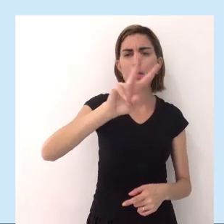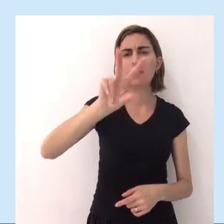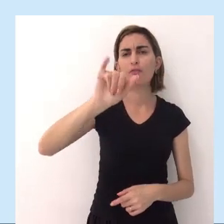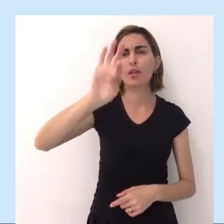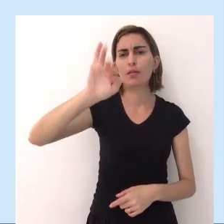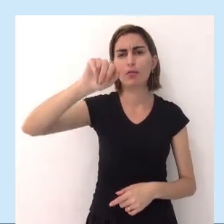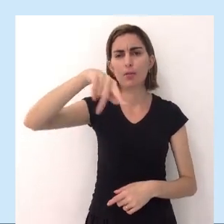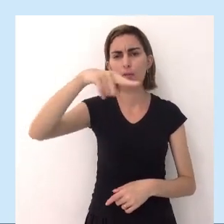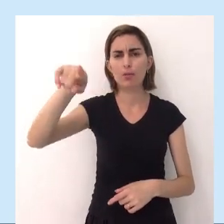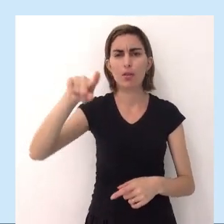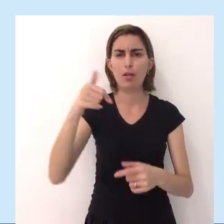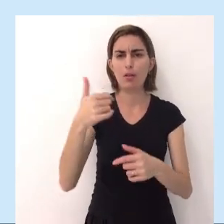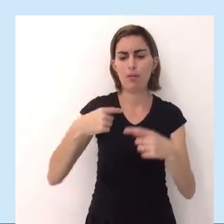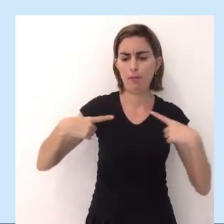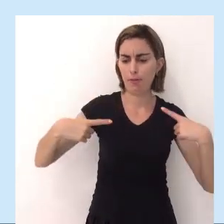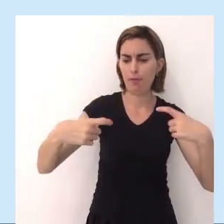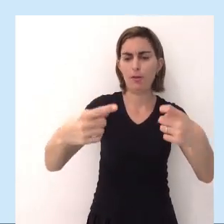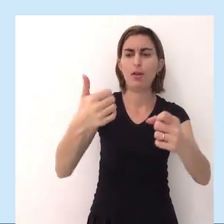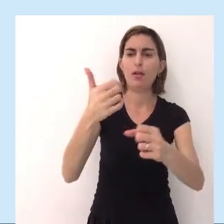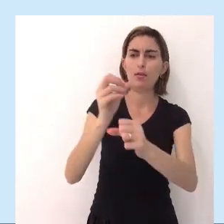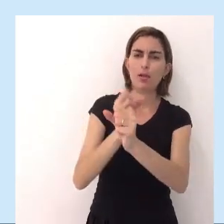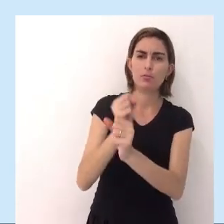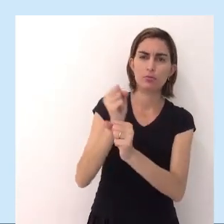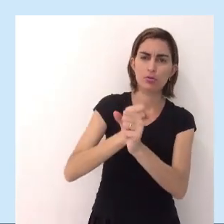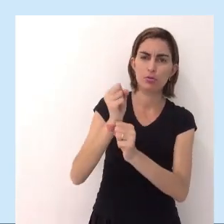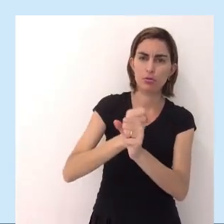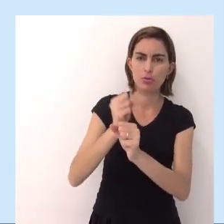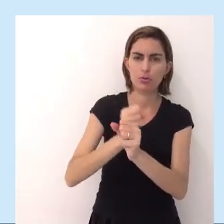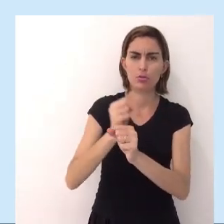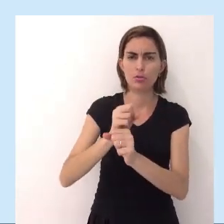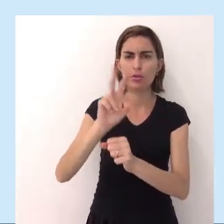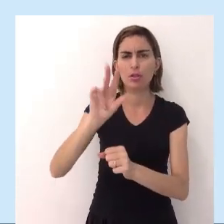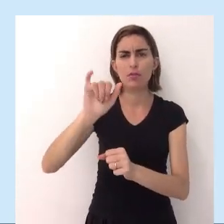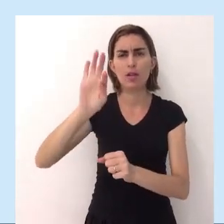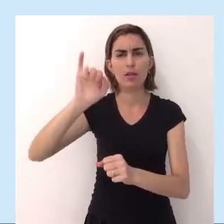nessa guerra, tá? Que durou 10 anos. Os chamados também